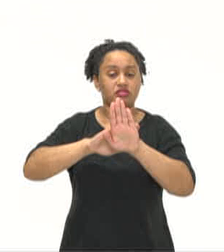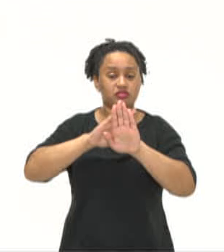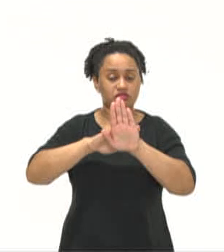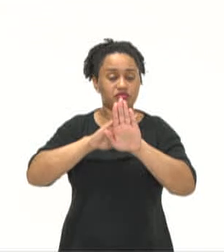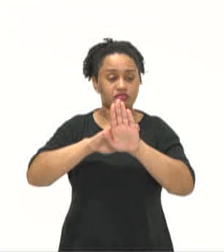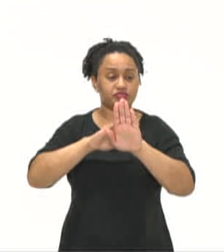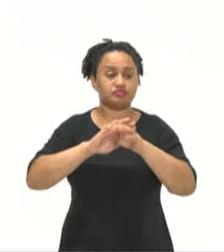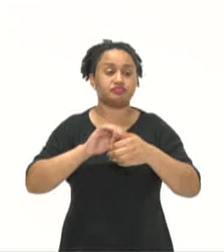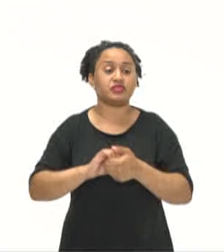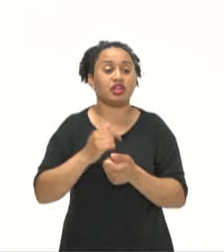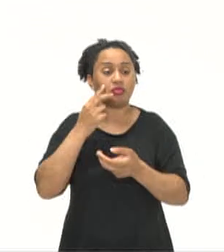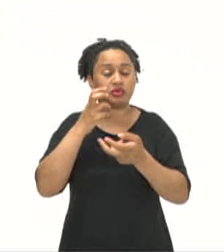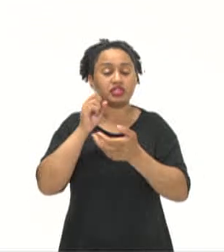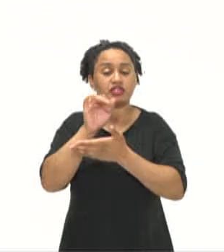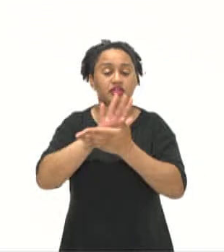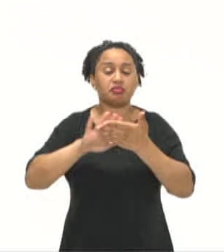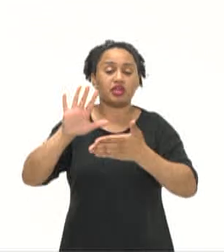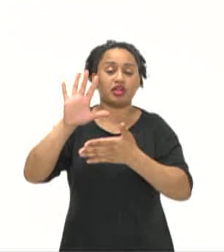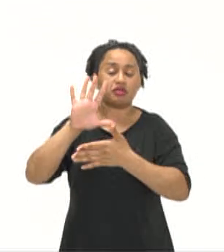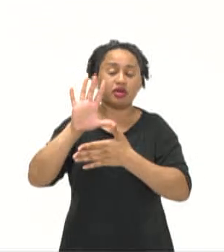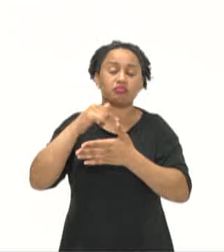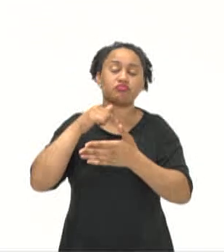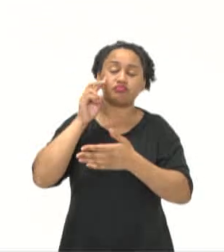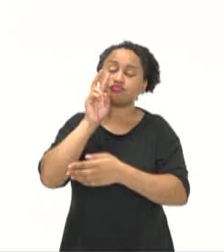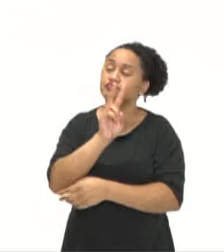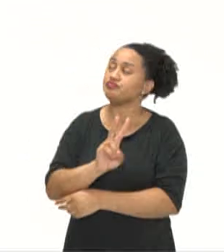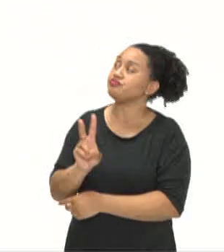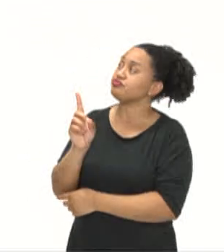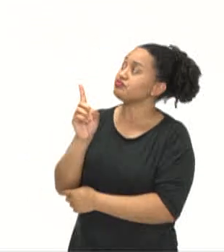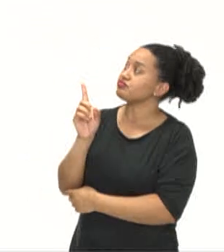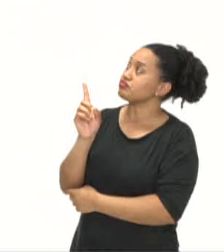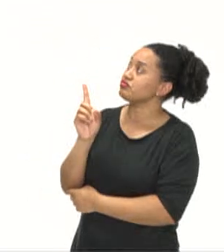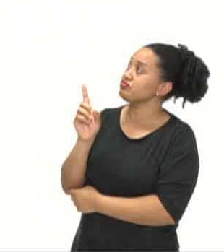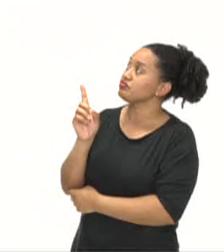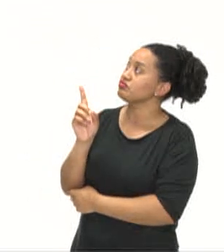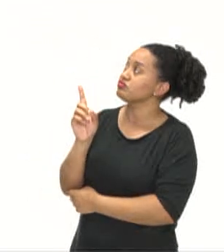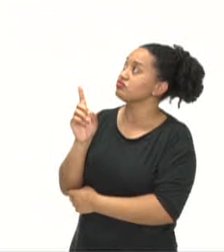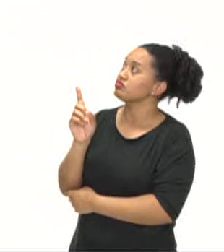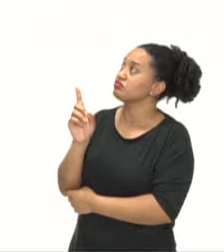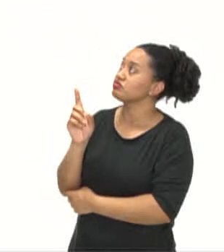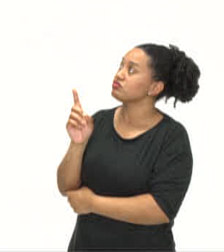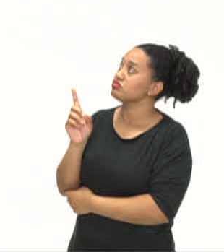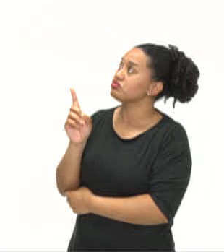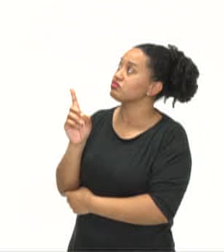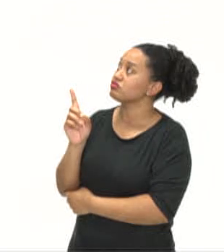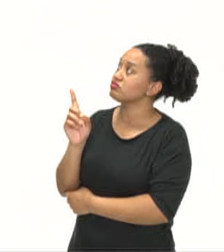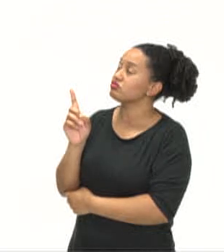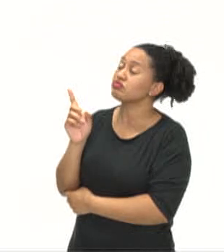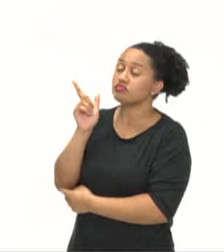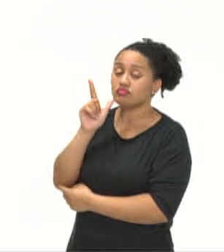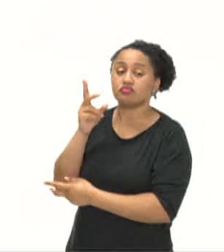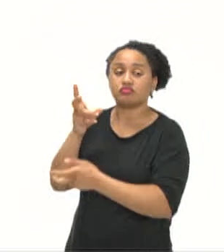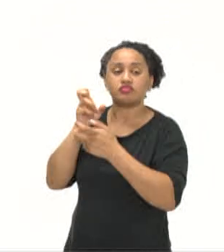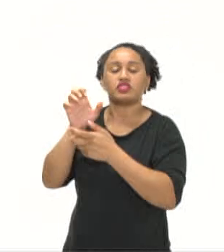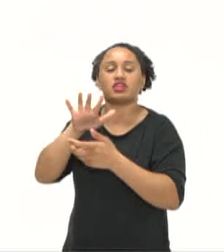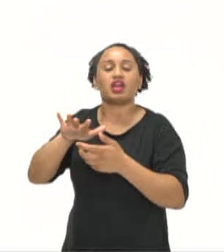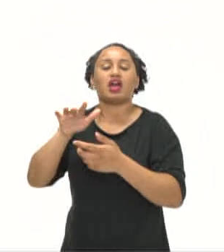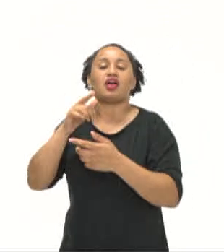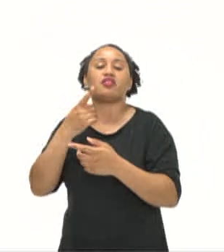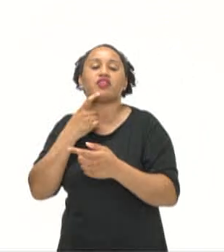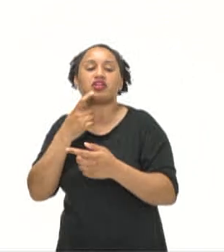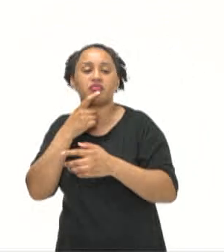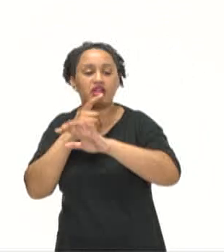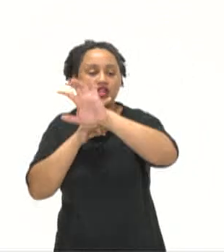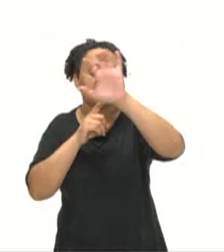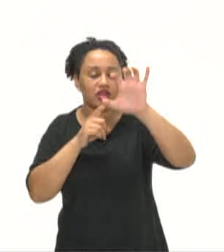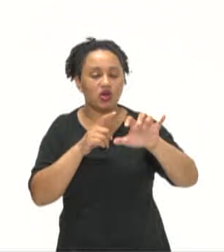lado direito da sua tela, onde você vai perceber ali, ó, do lado uma porção em vermelho e uma outra